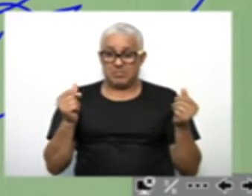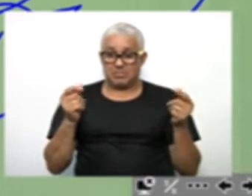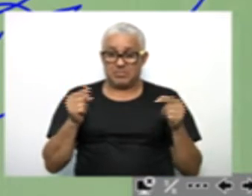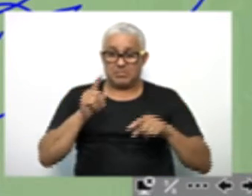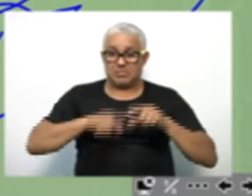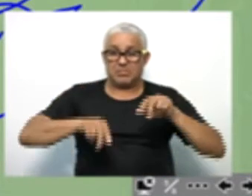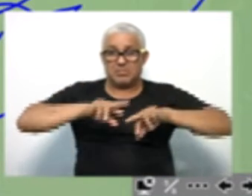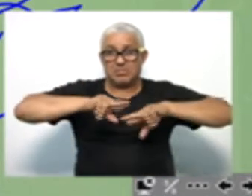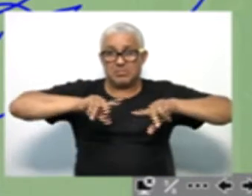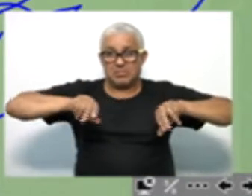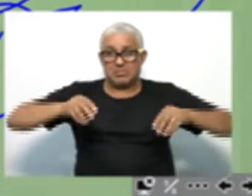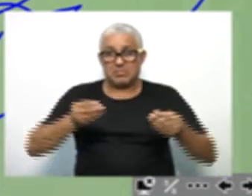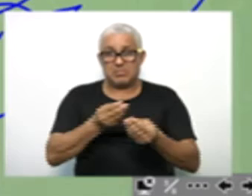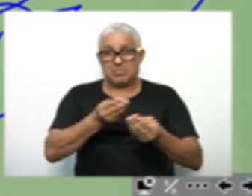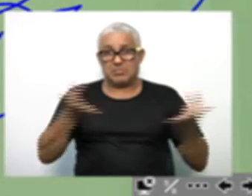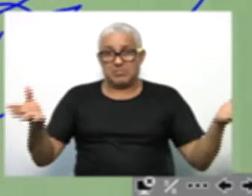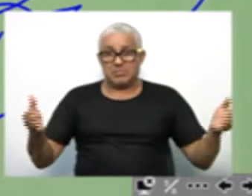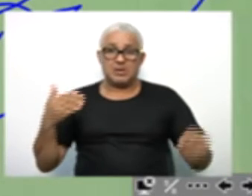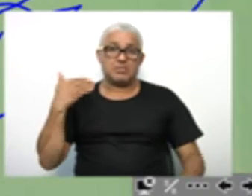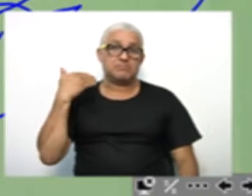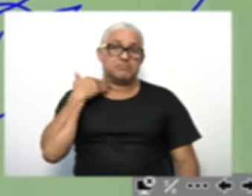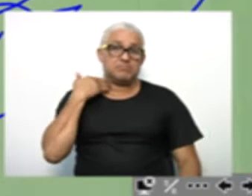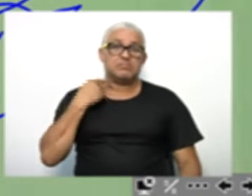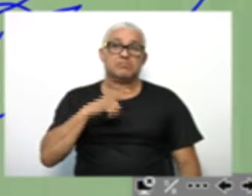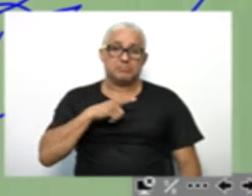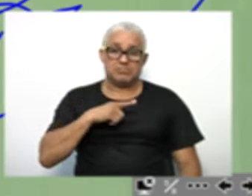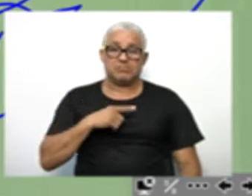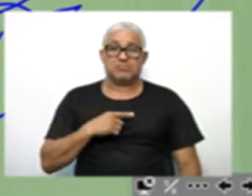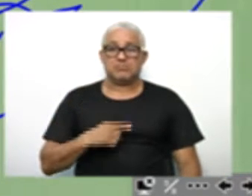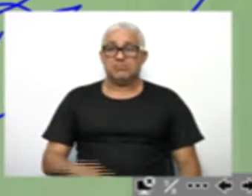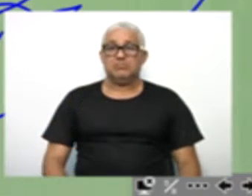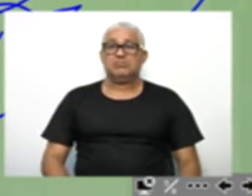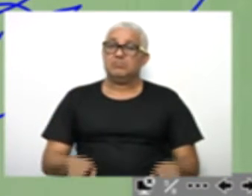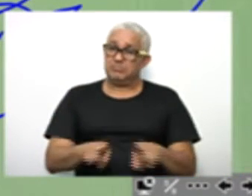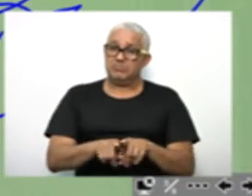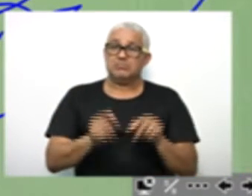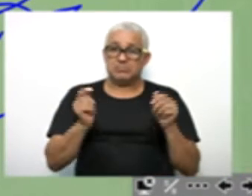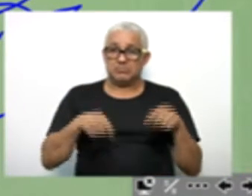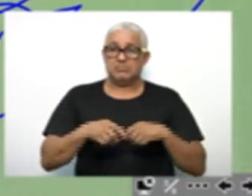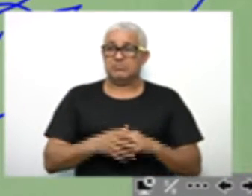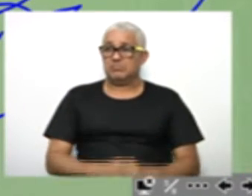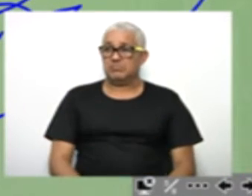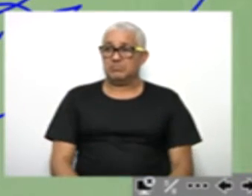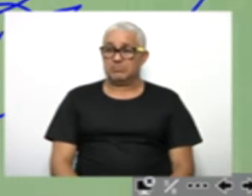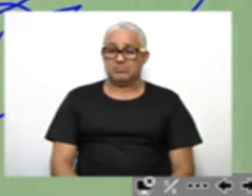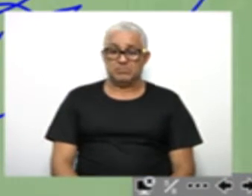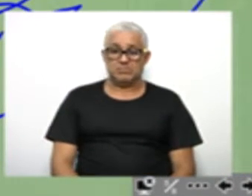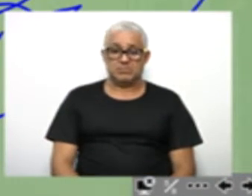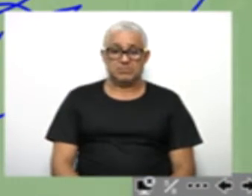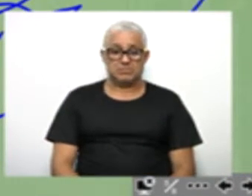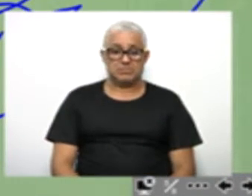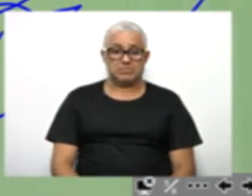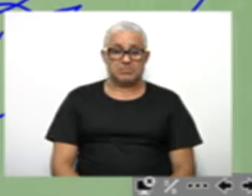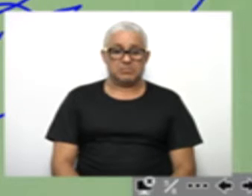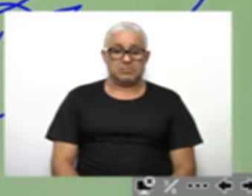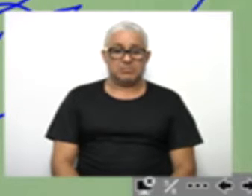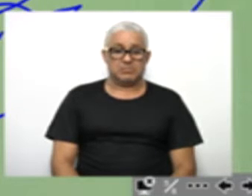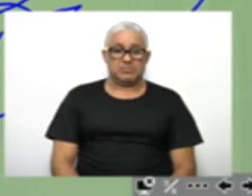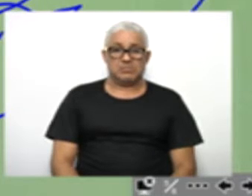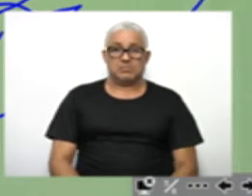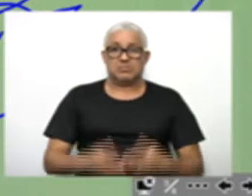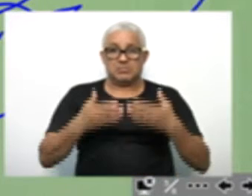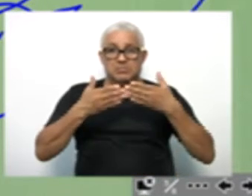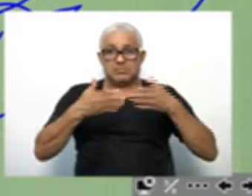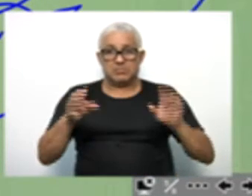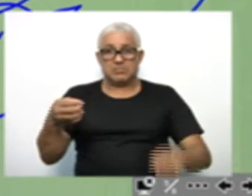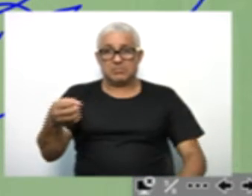que estão disponíveis nas prateleiras do banco. Mas também tem aplicabilidade quando a gente vai fazer a abertura de